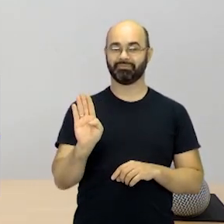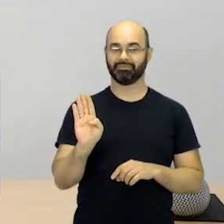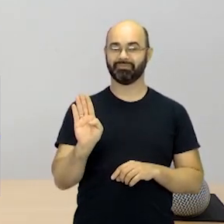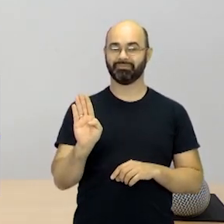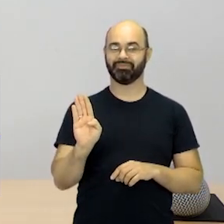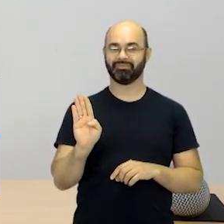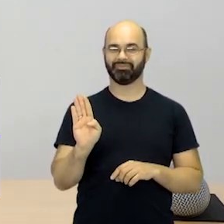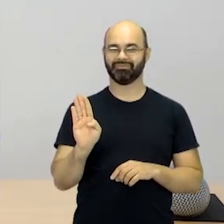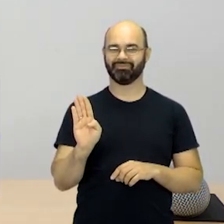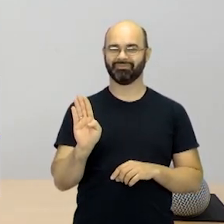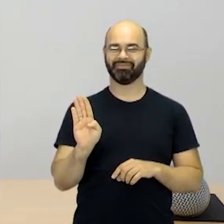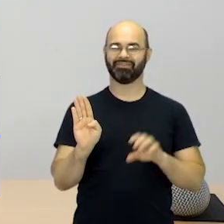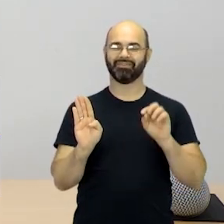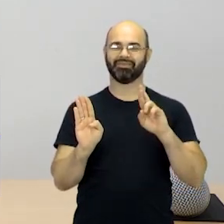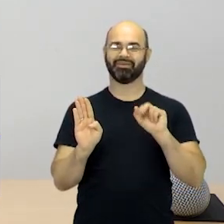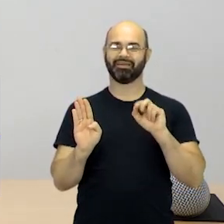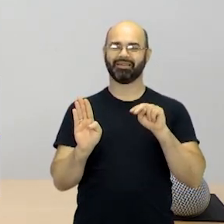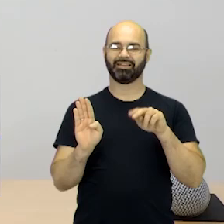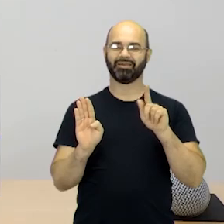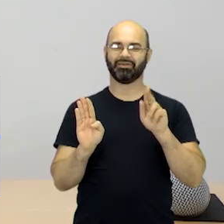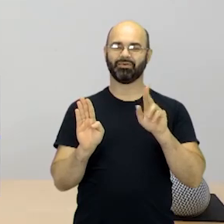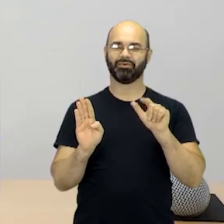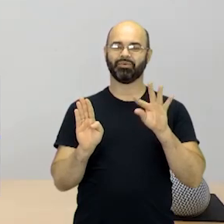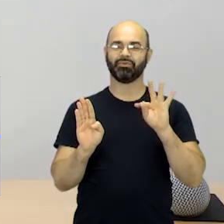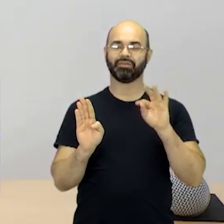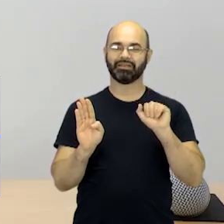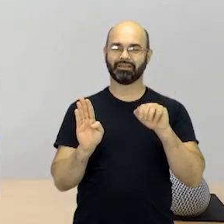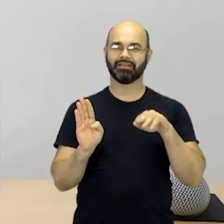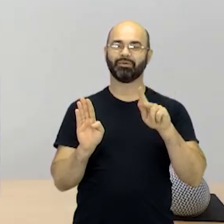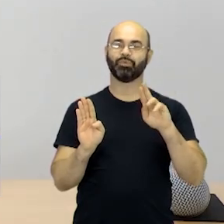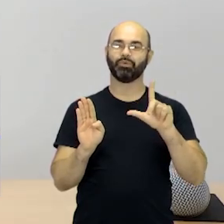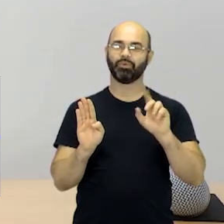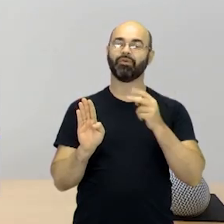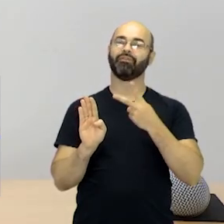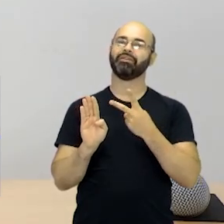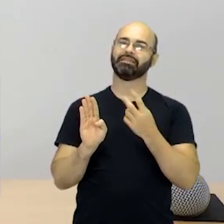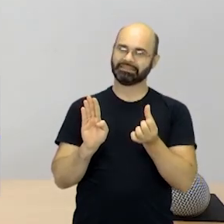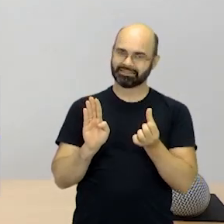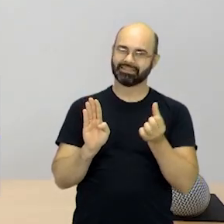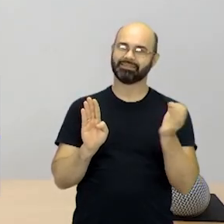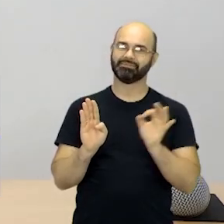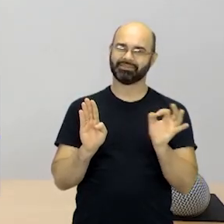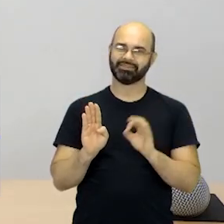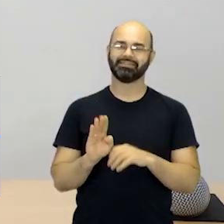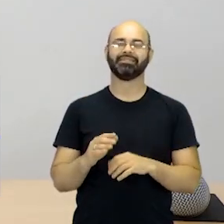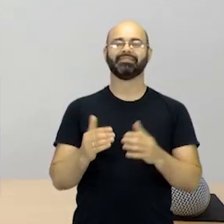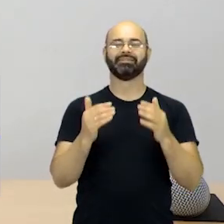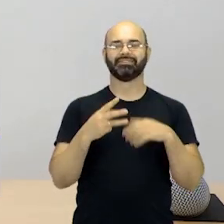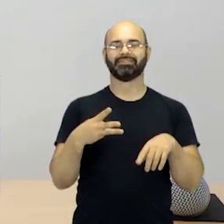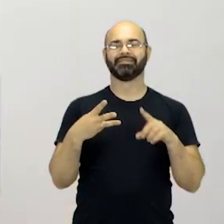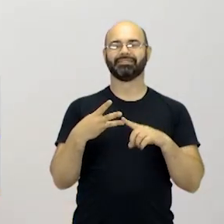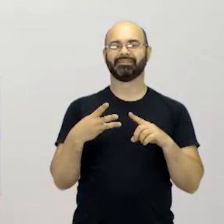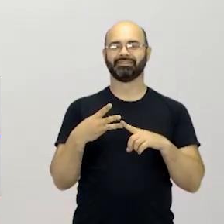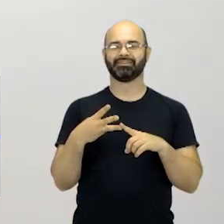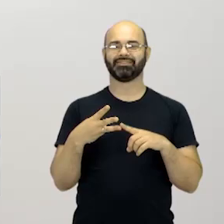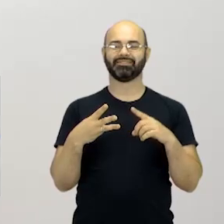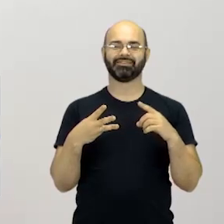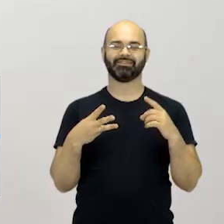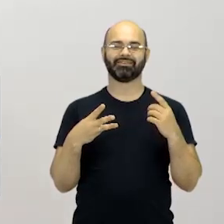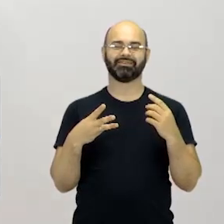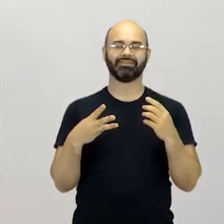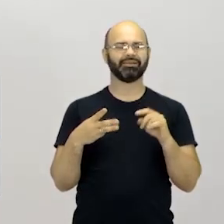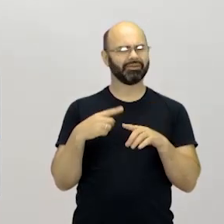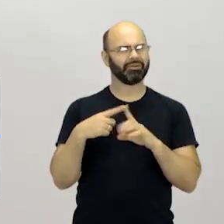orangotângulo, que é bem diferenciado aí, 26%, e o retângulo com 48%. E aí, Eu Tony? fico me perguntando por